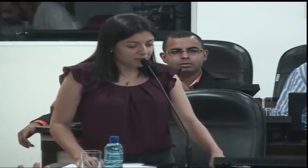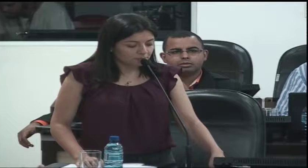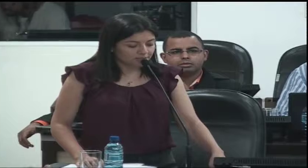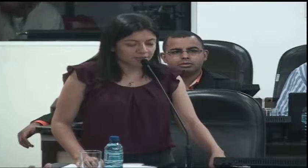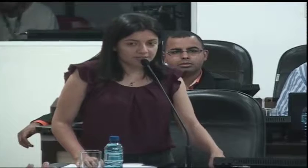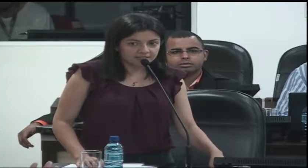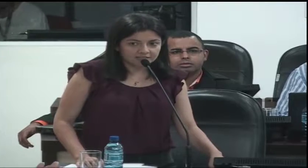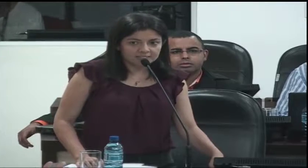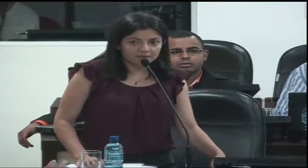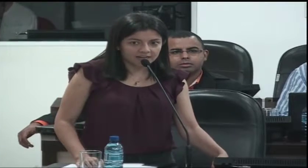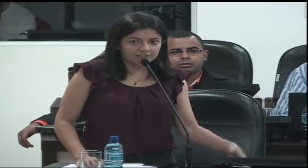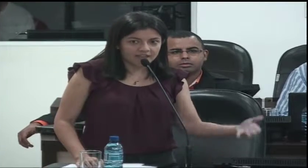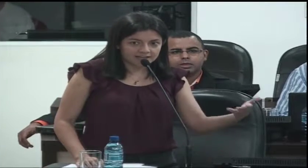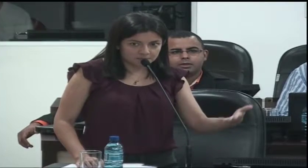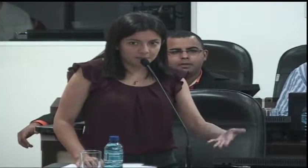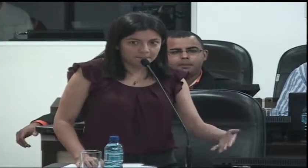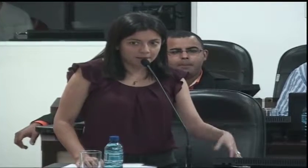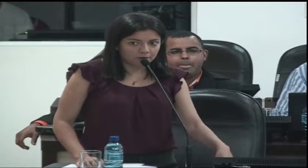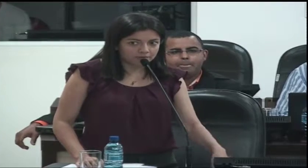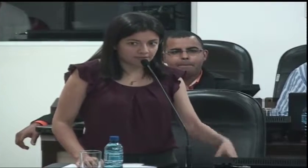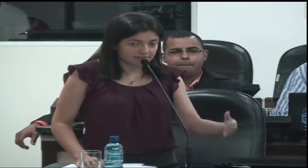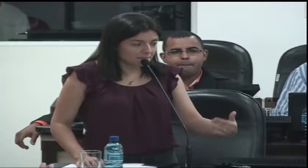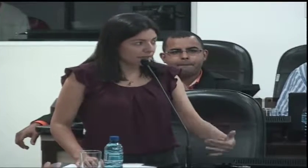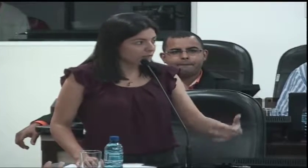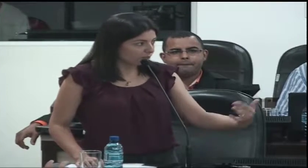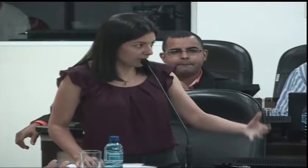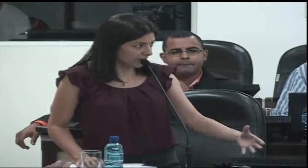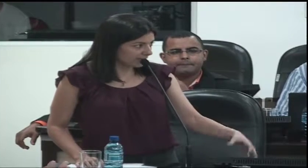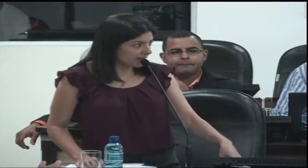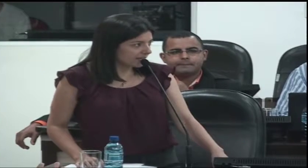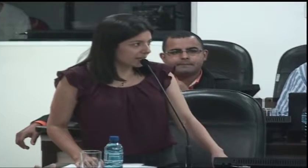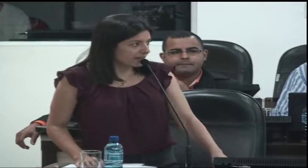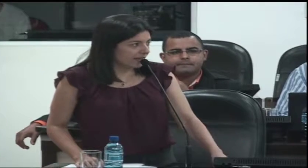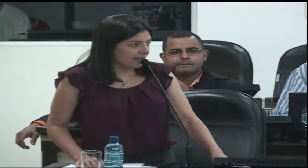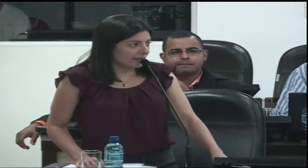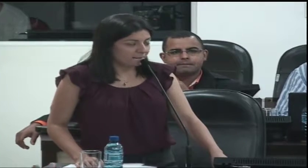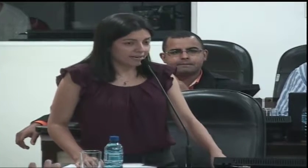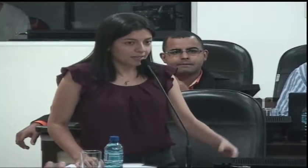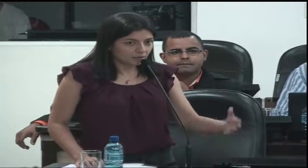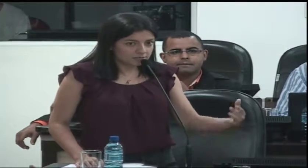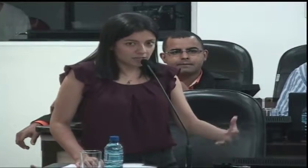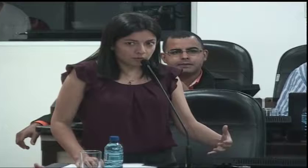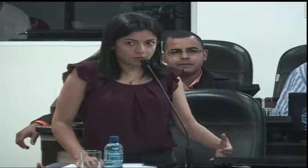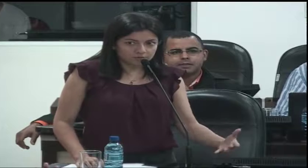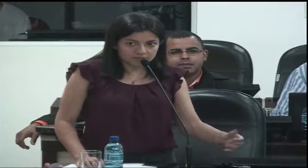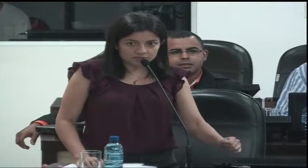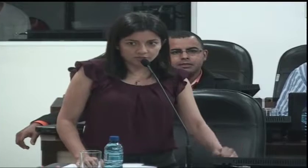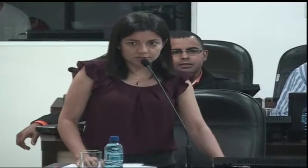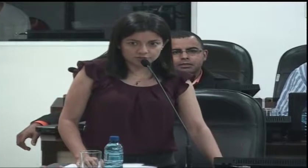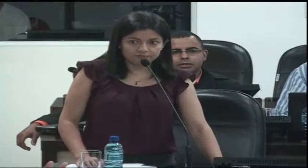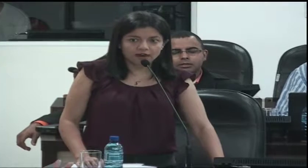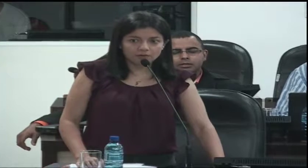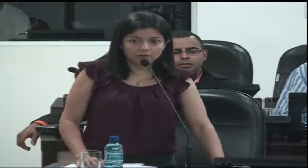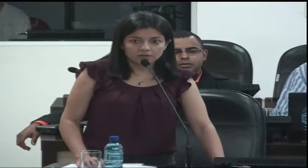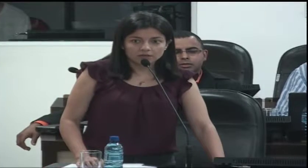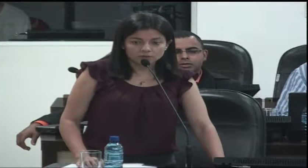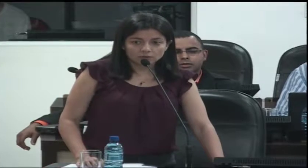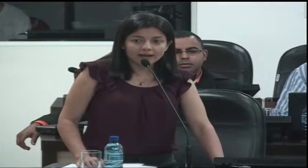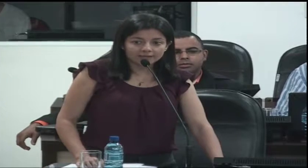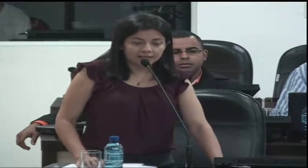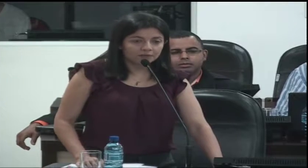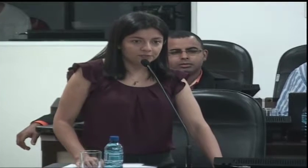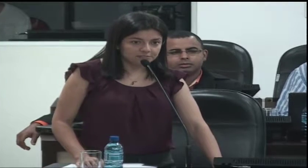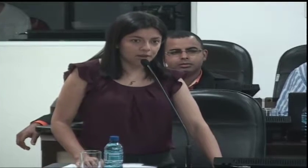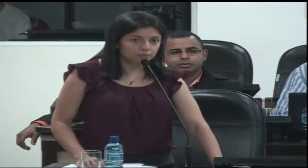Frigo, porque a nossa intenção é que ele viesse para a pauta na semana do FLIC, para a inclusão deste festival